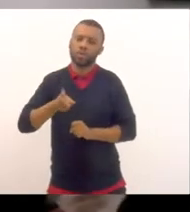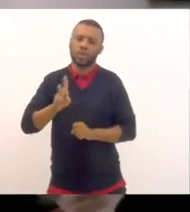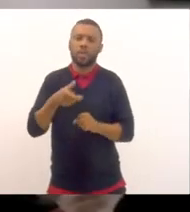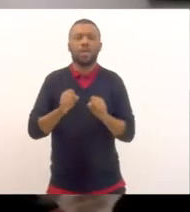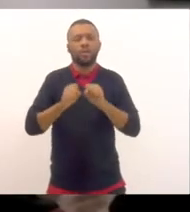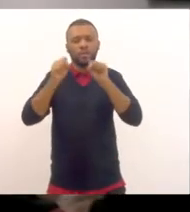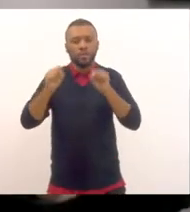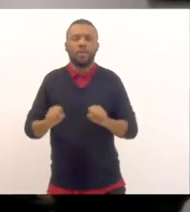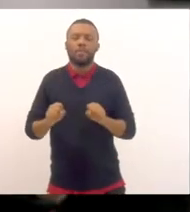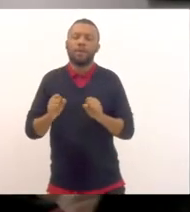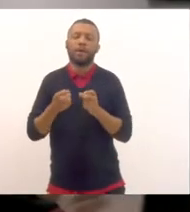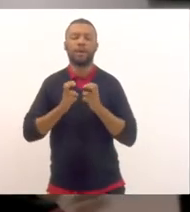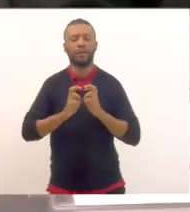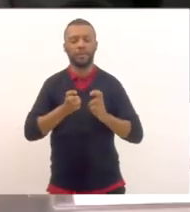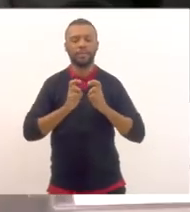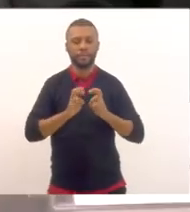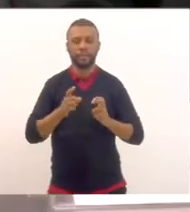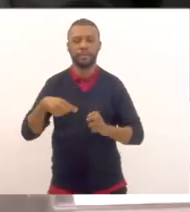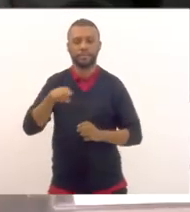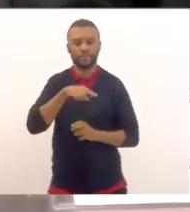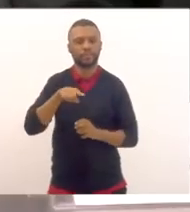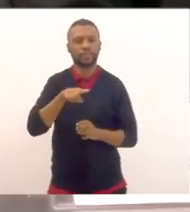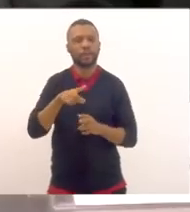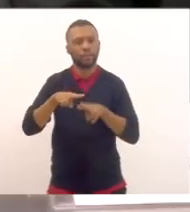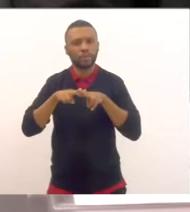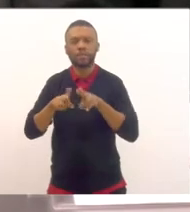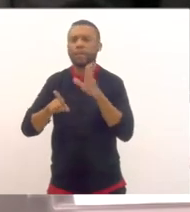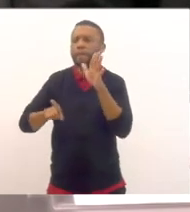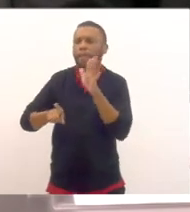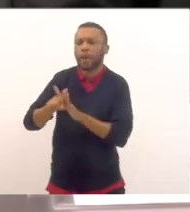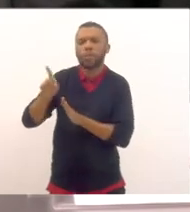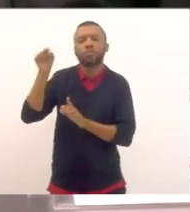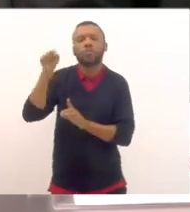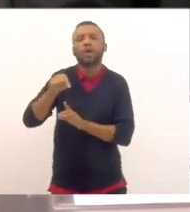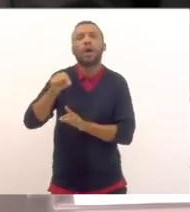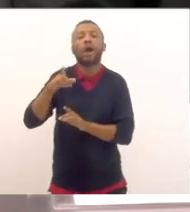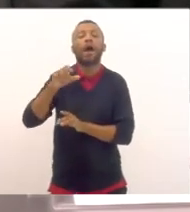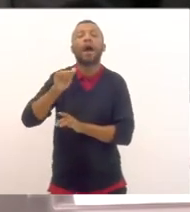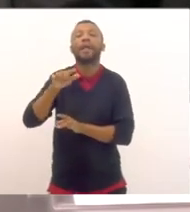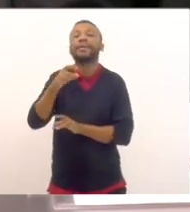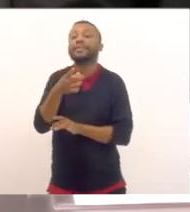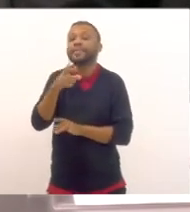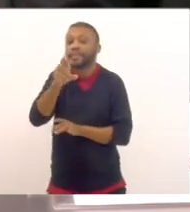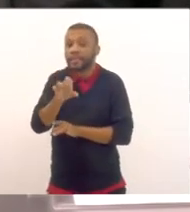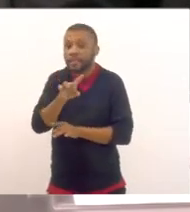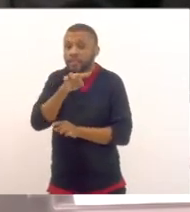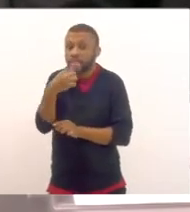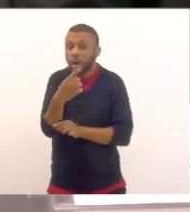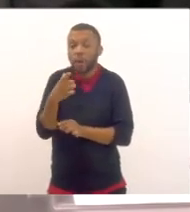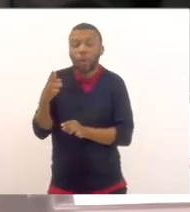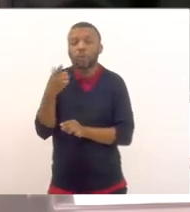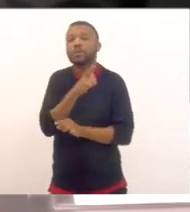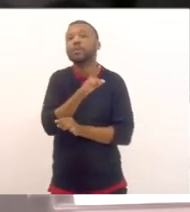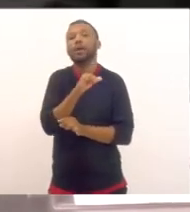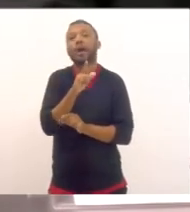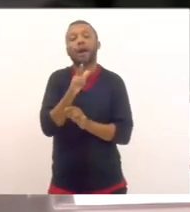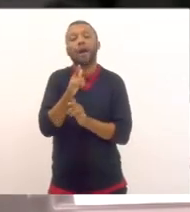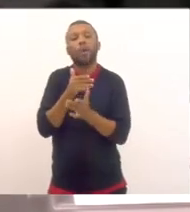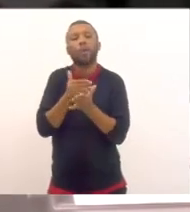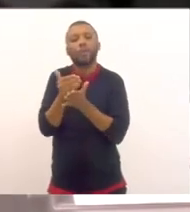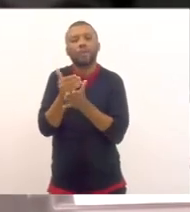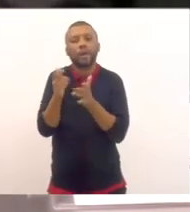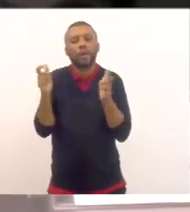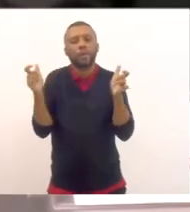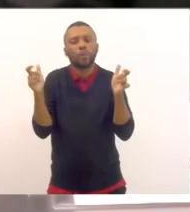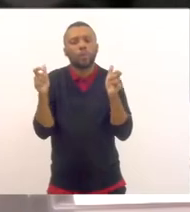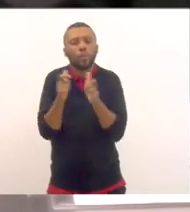que o sistema ferroviário por isso que quando eu faço sem indagação ao doutor Alexandre justamente para que a gente possa começar a fugir lá as